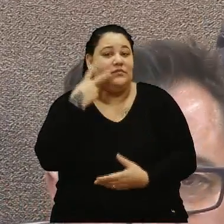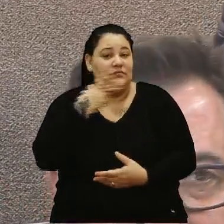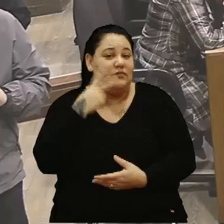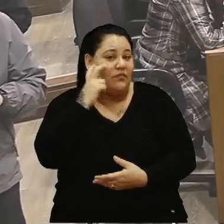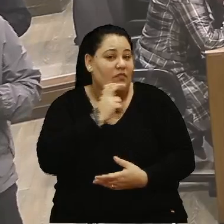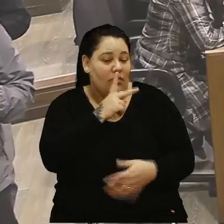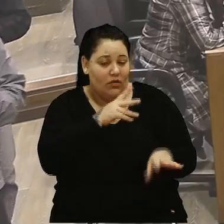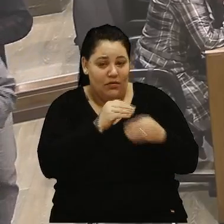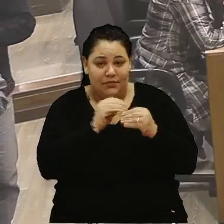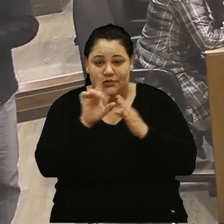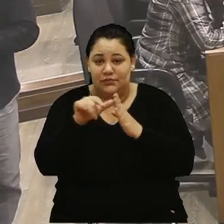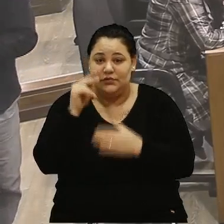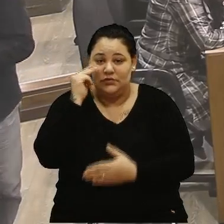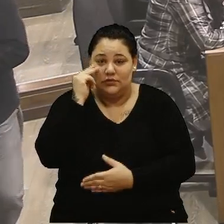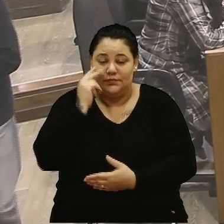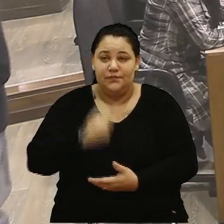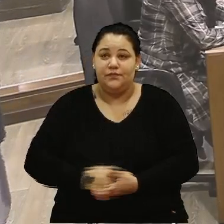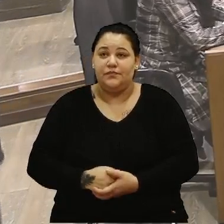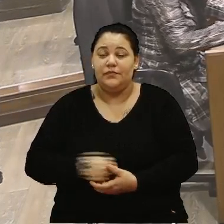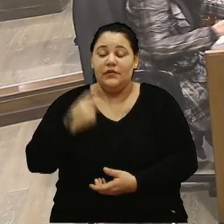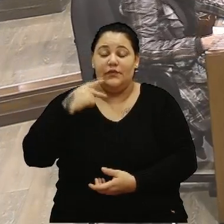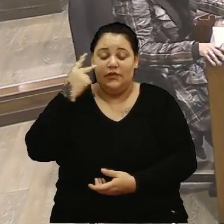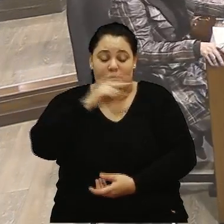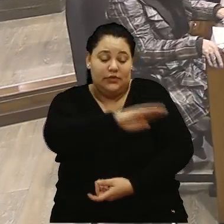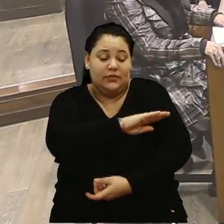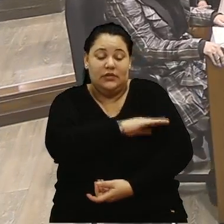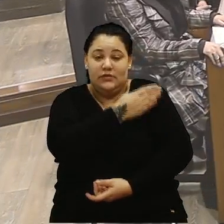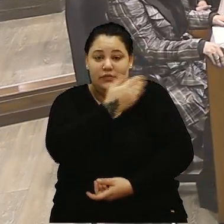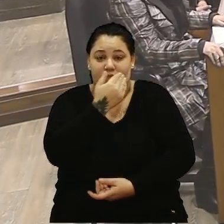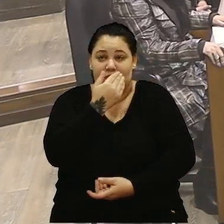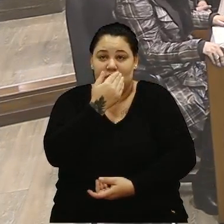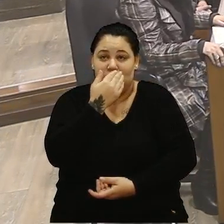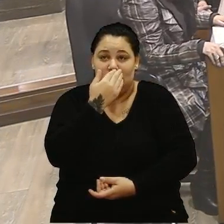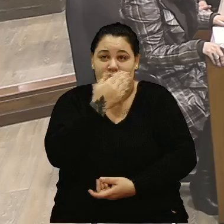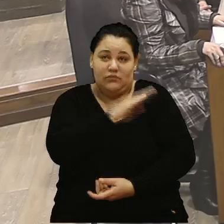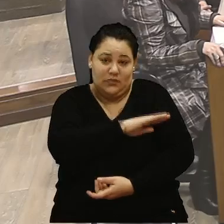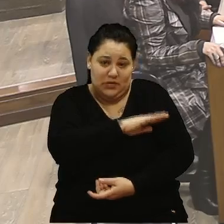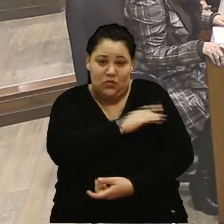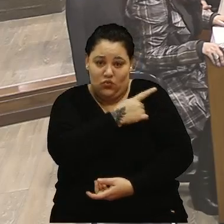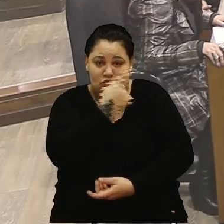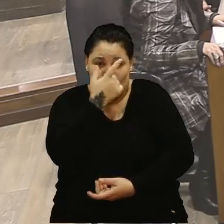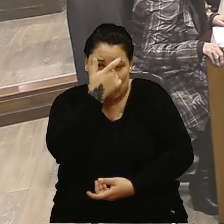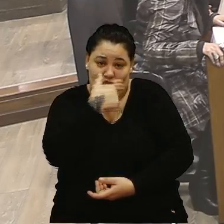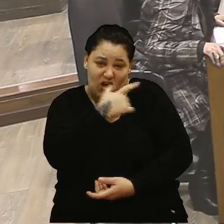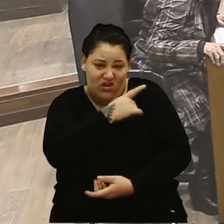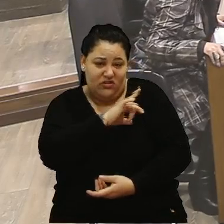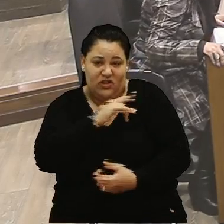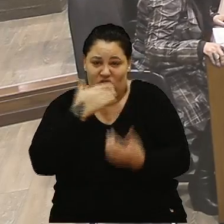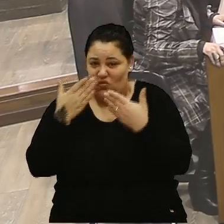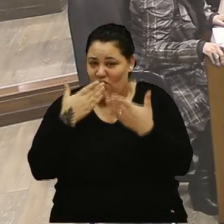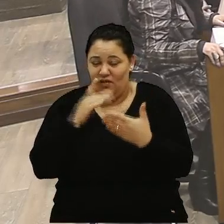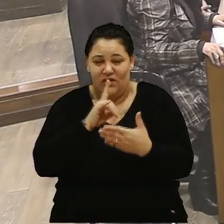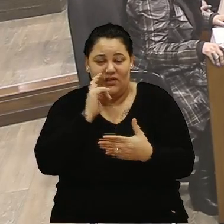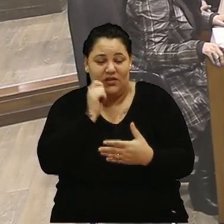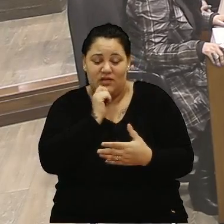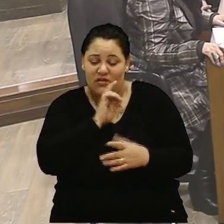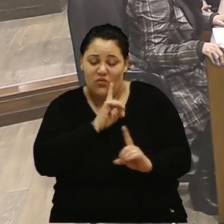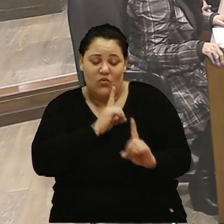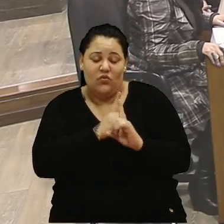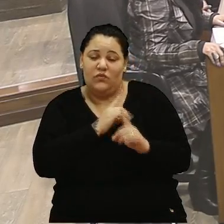Frisso. Obrigado, vereador. Vereador Capitão Ramon, se o senhor tem alguma dúvida e acha que não encontrou aonde